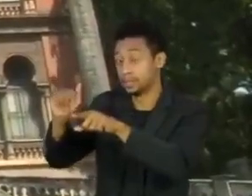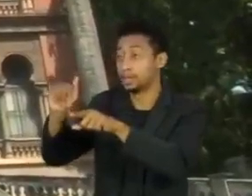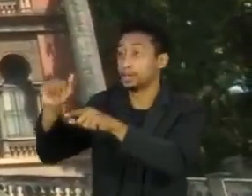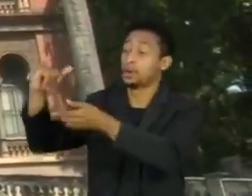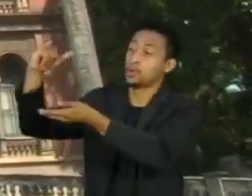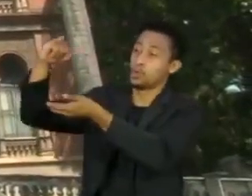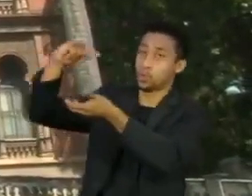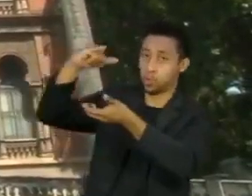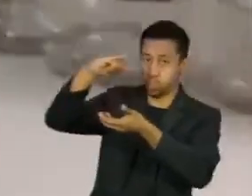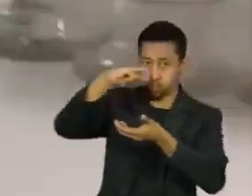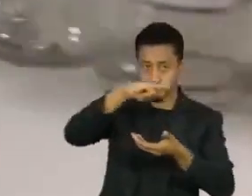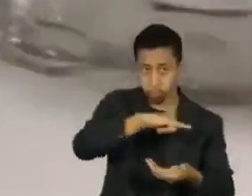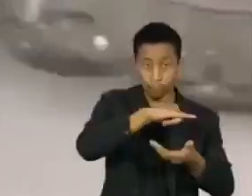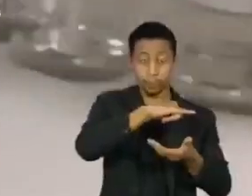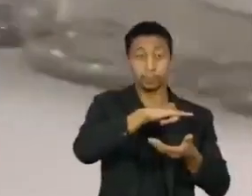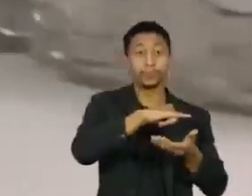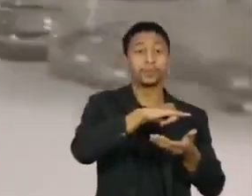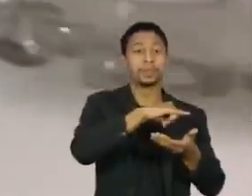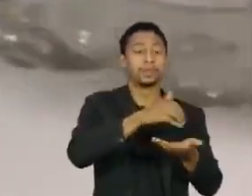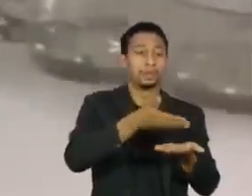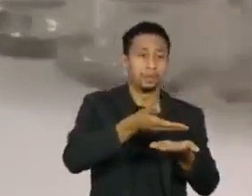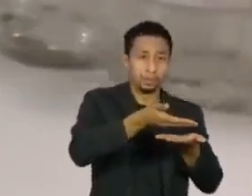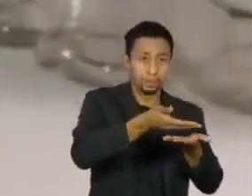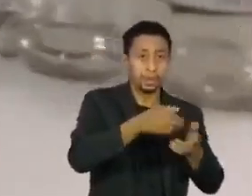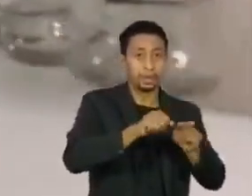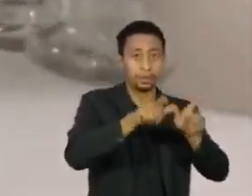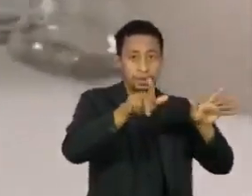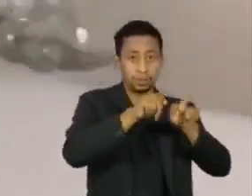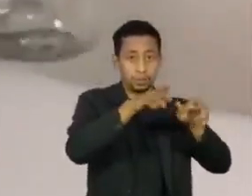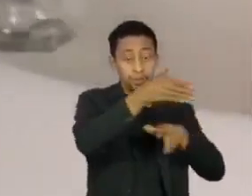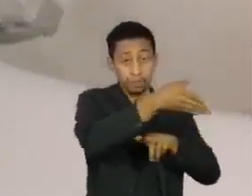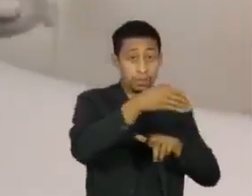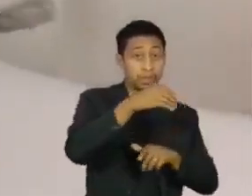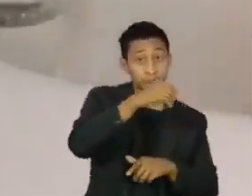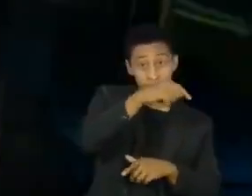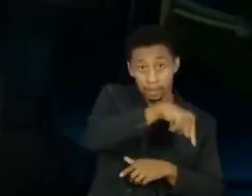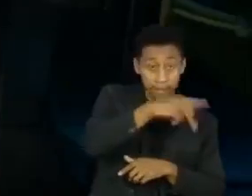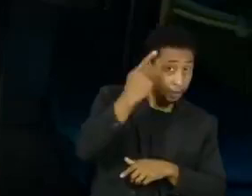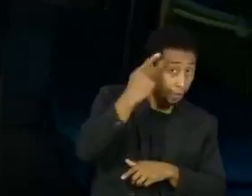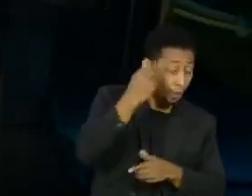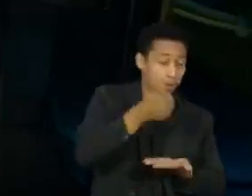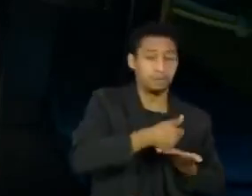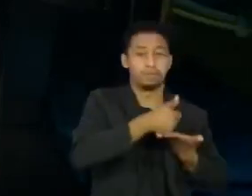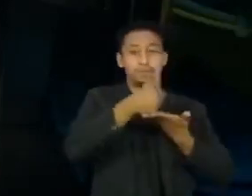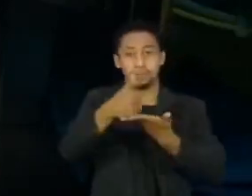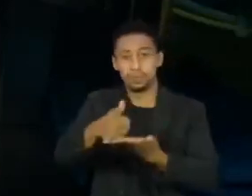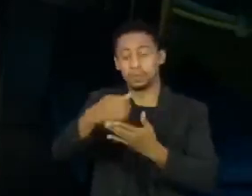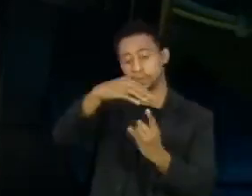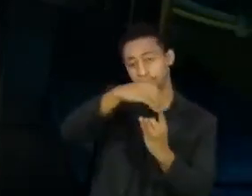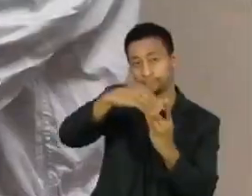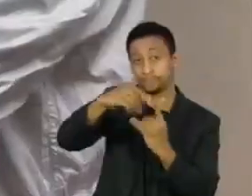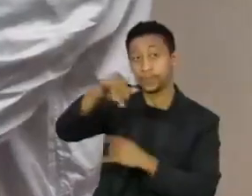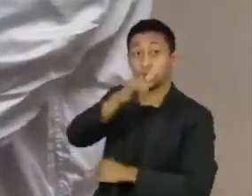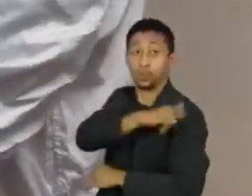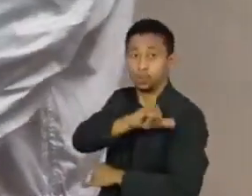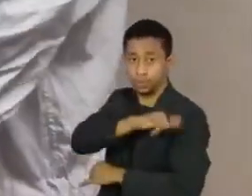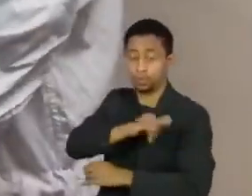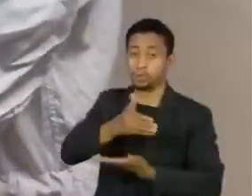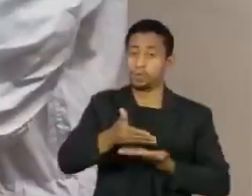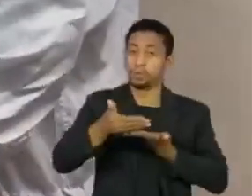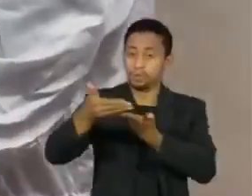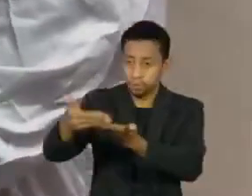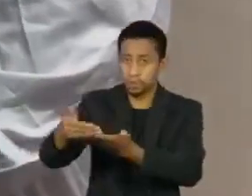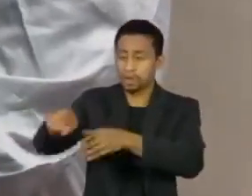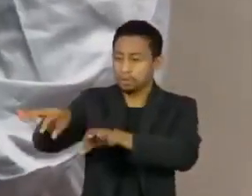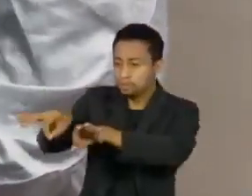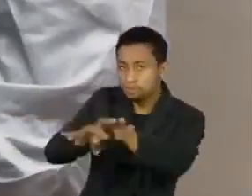Oswaldo Cruz no Rio de Janeiro a carga conferida a temperatura checada e amostras da vacina são rotuladas e vão ser analisados